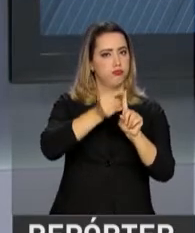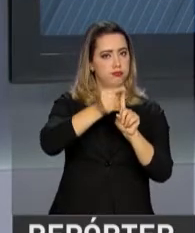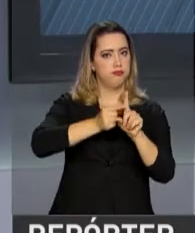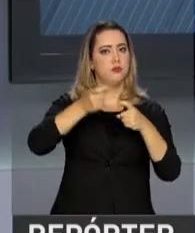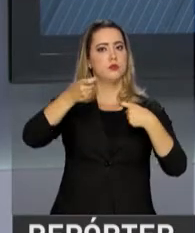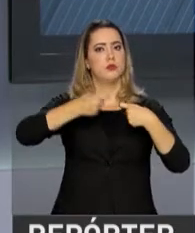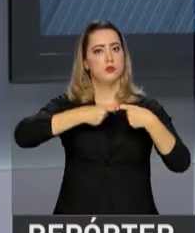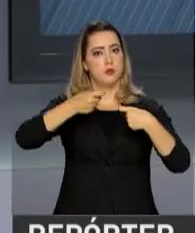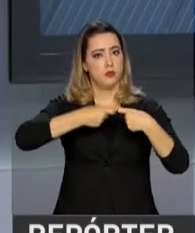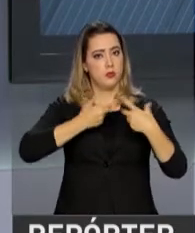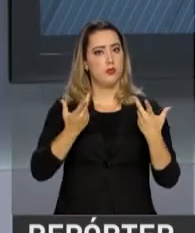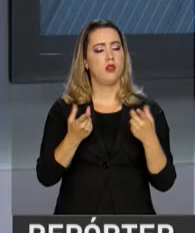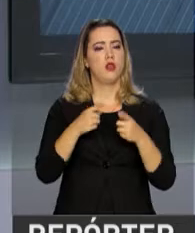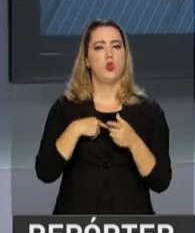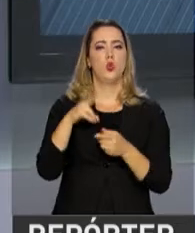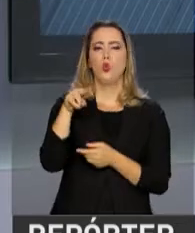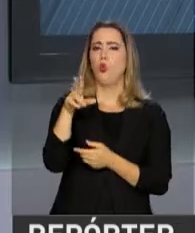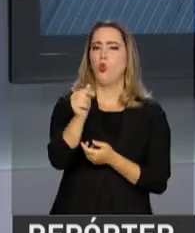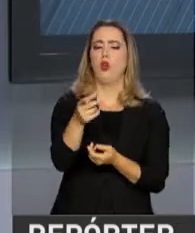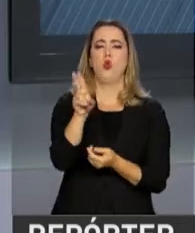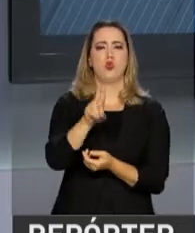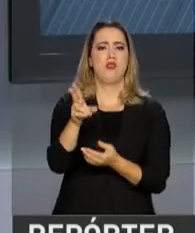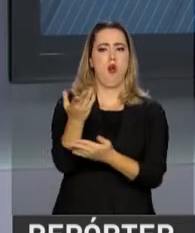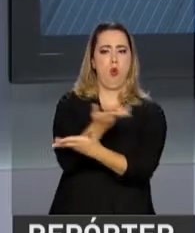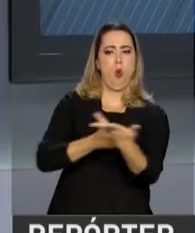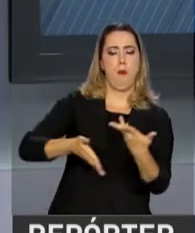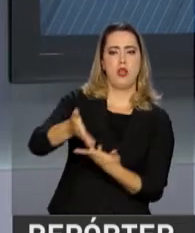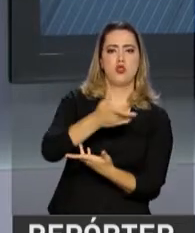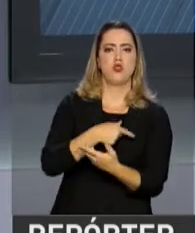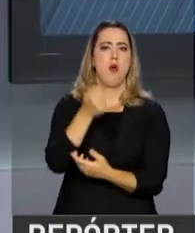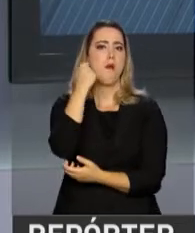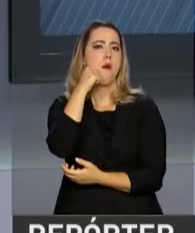relações sexuais e não compartilhar seringas,